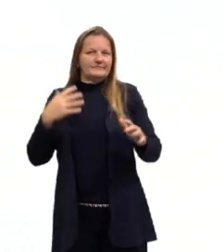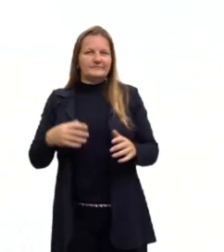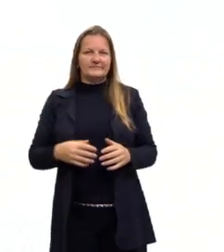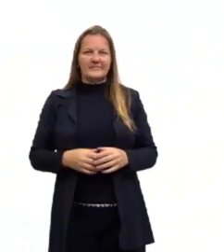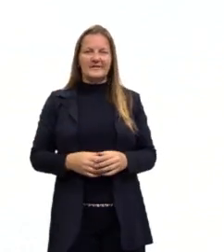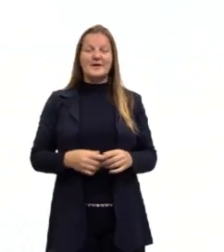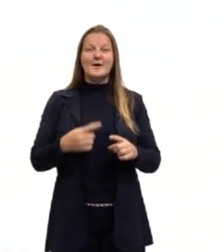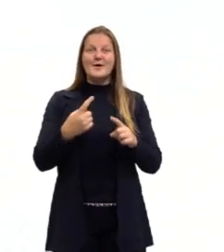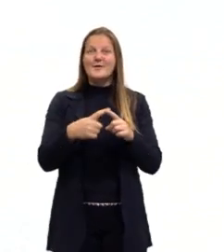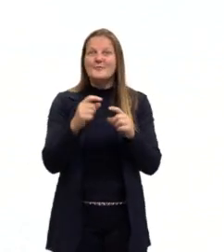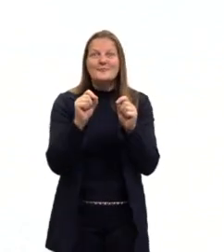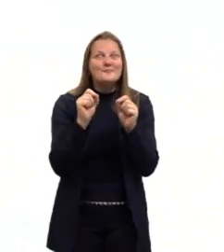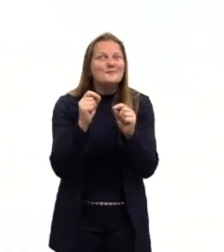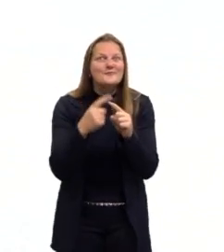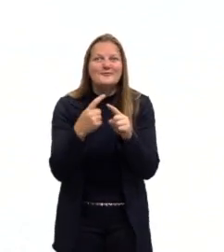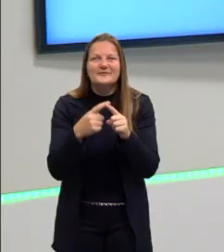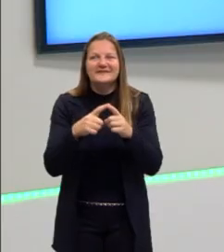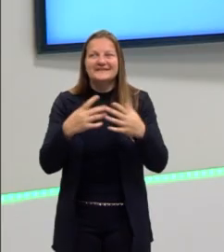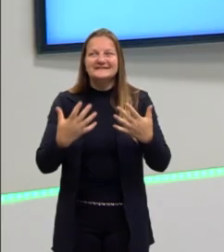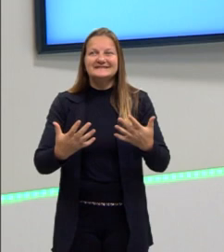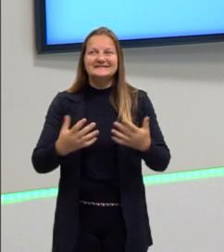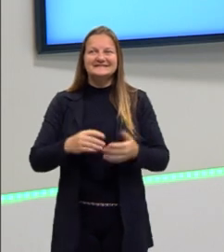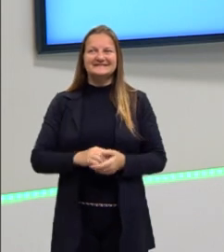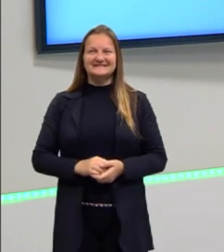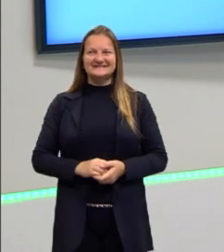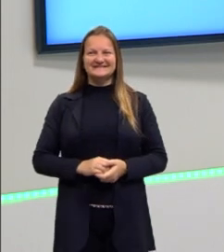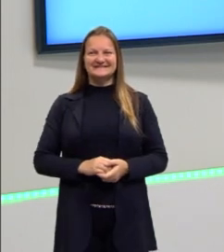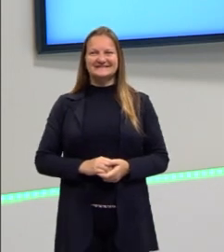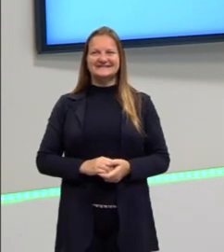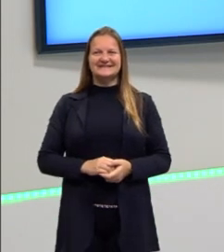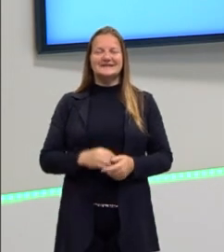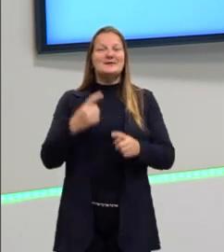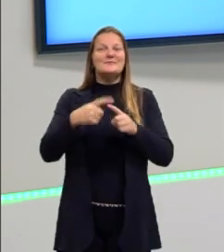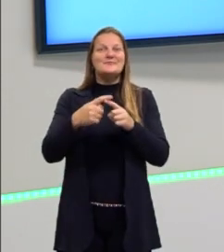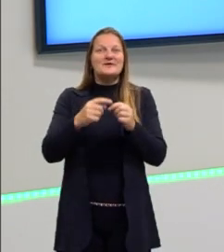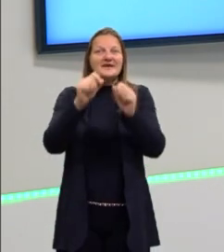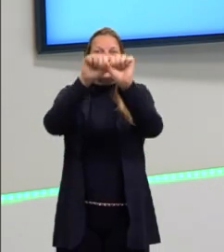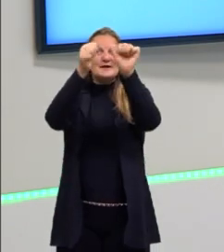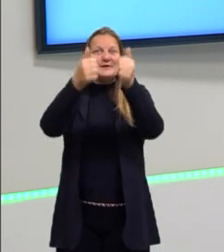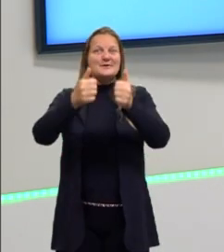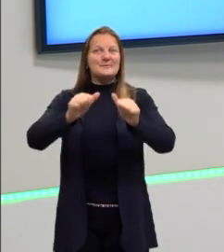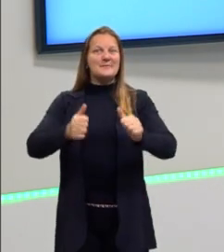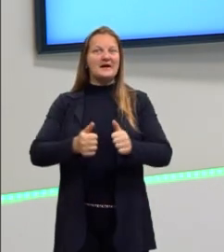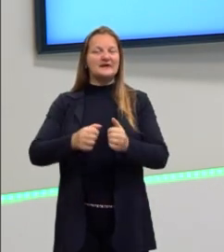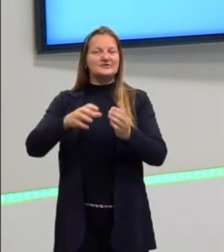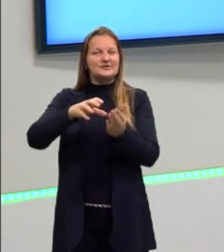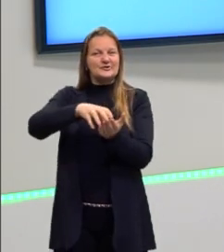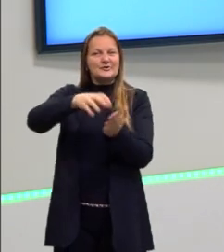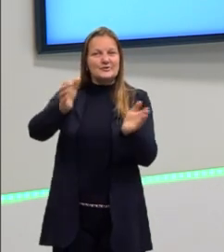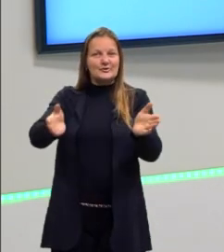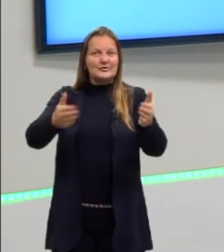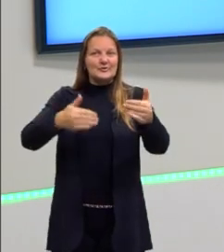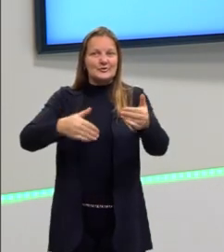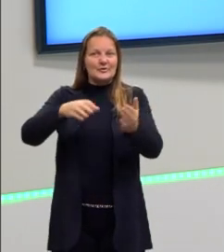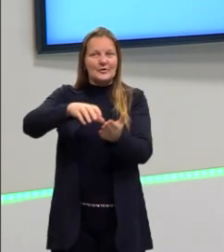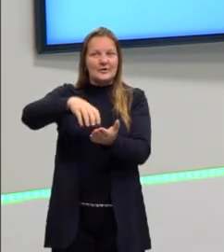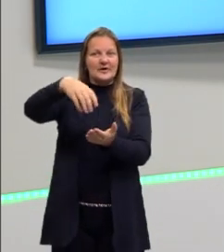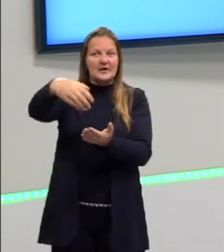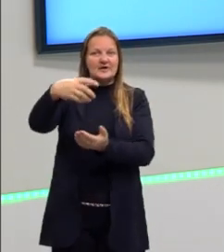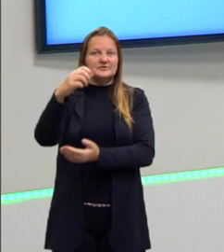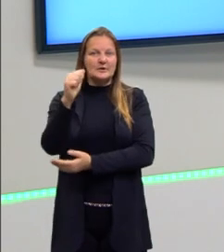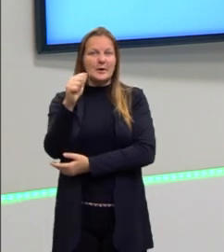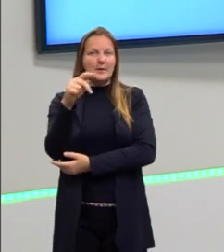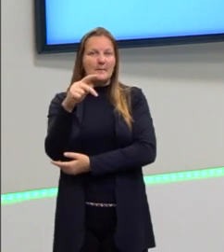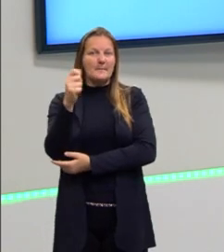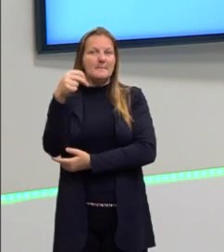Pandora Ah pois é porque essa imagem da Caixa de Pandora é claro que eu não vou te